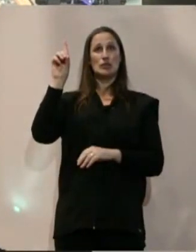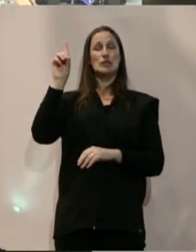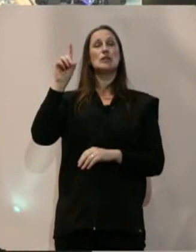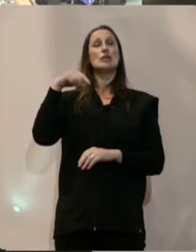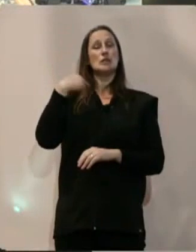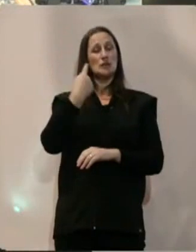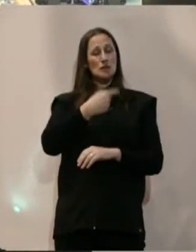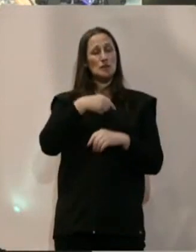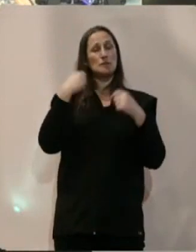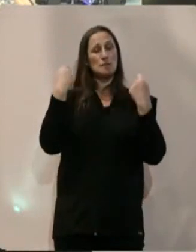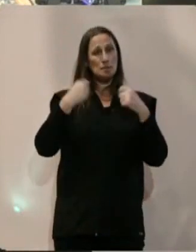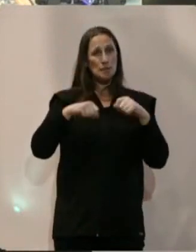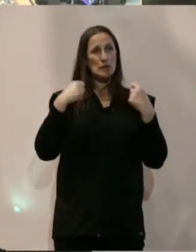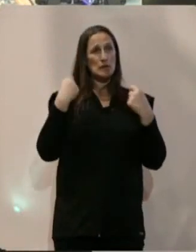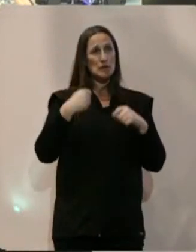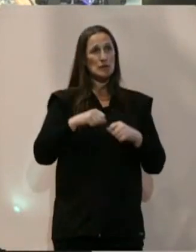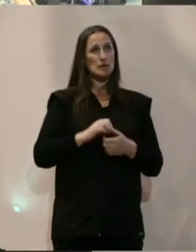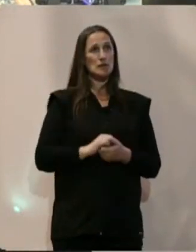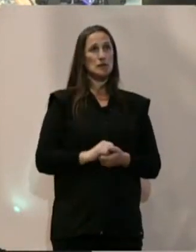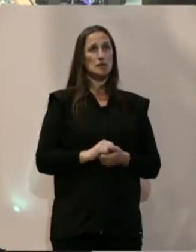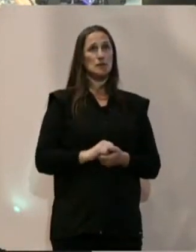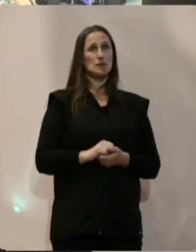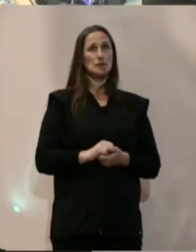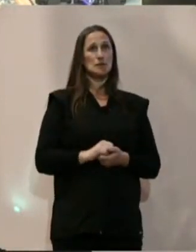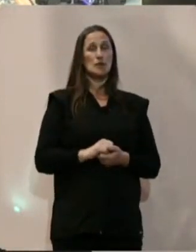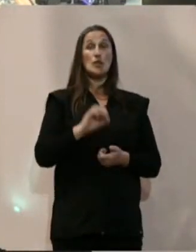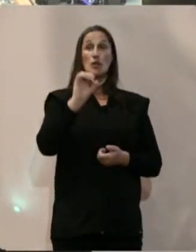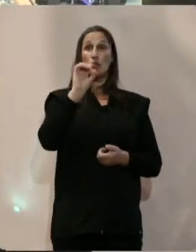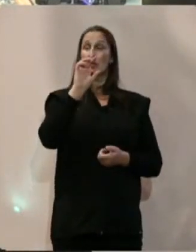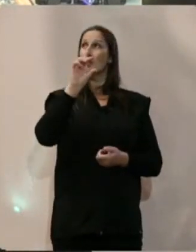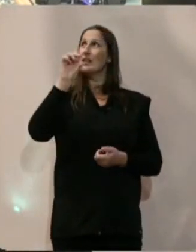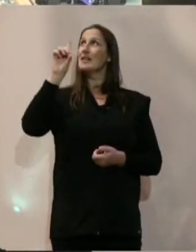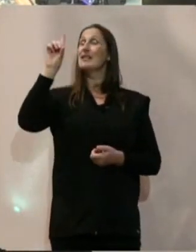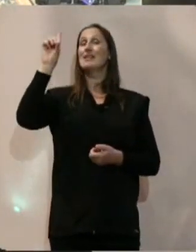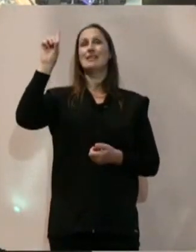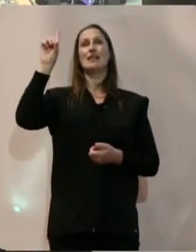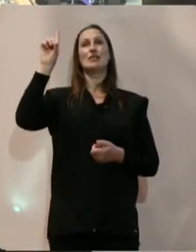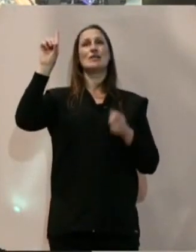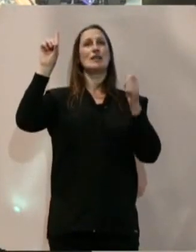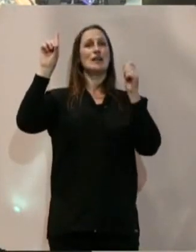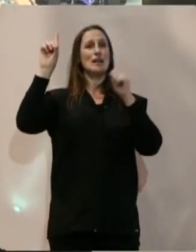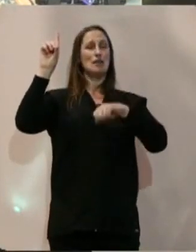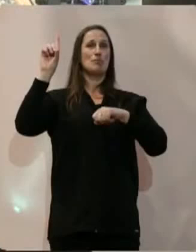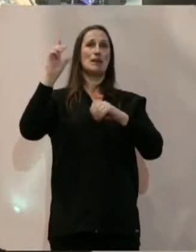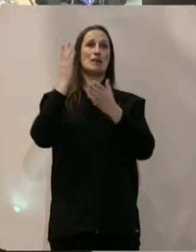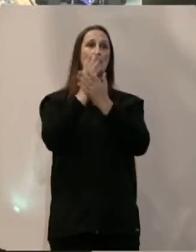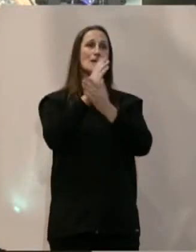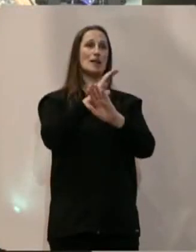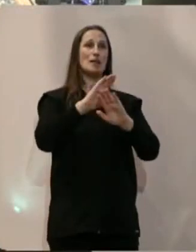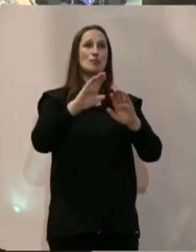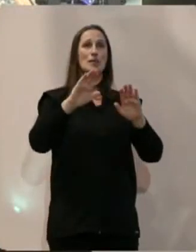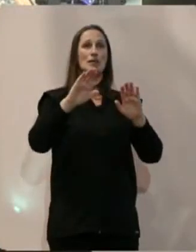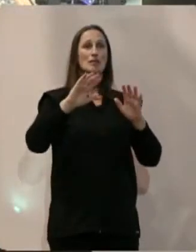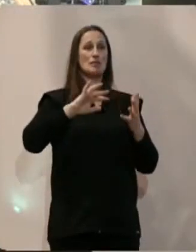Nós temos que orar, meus irmãos, porque só Deus pode fazer cessar essa pandemia.